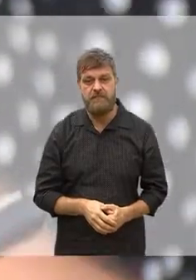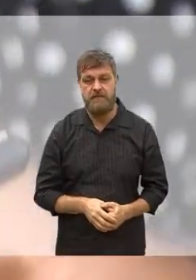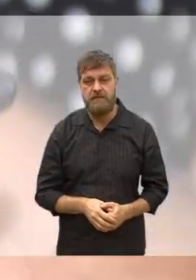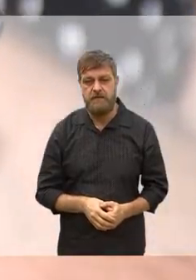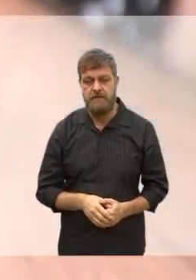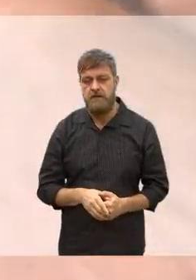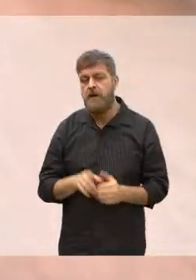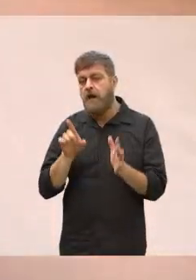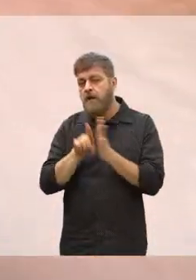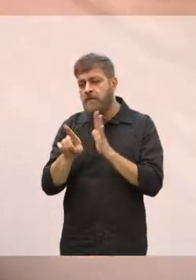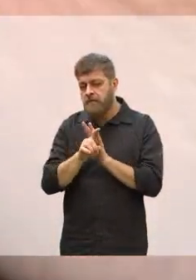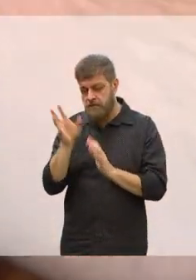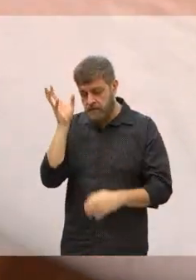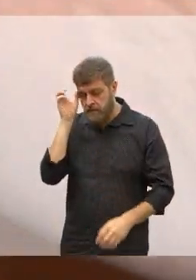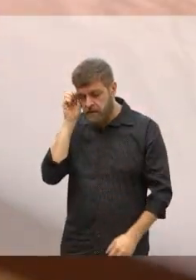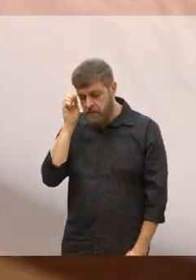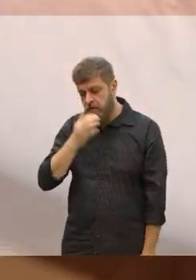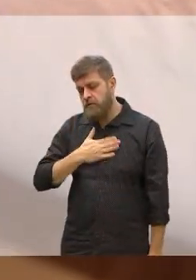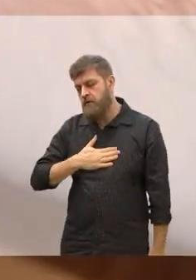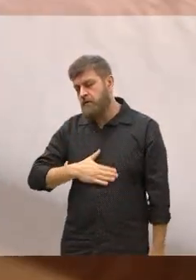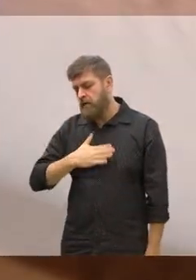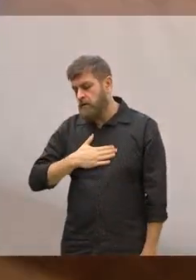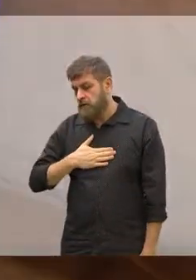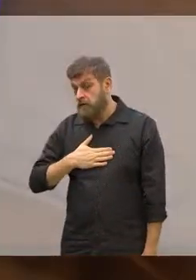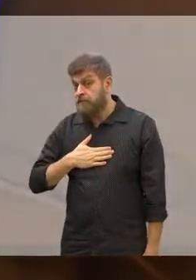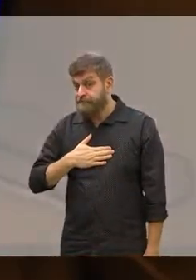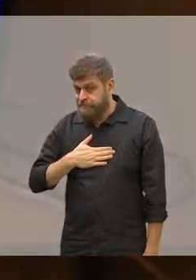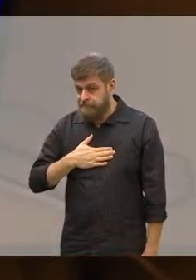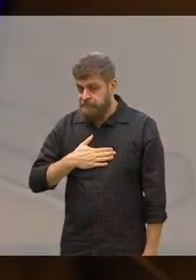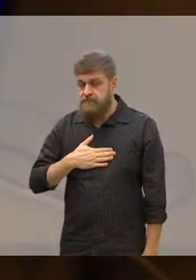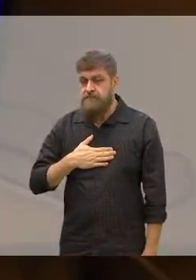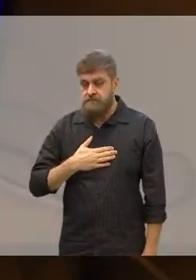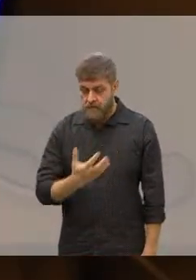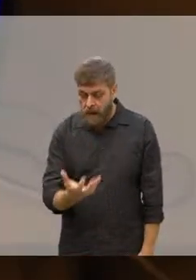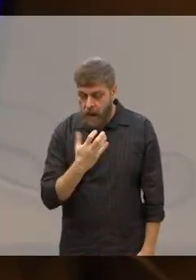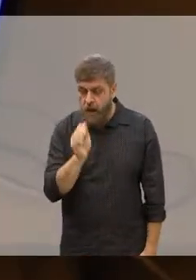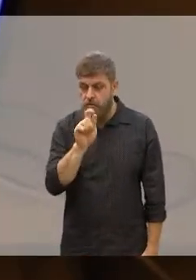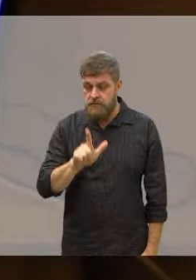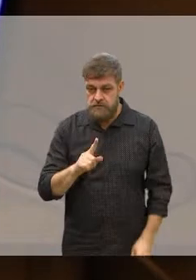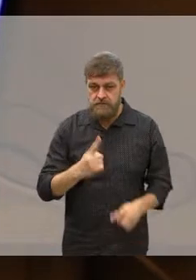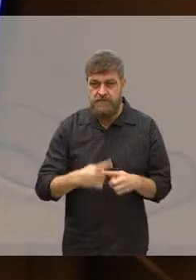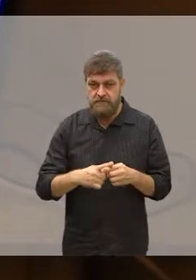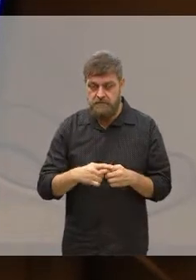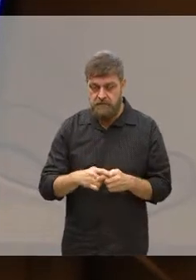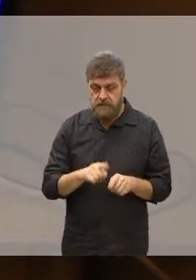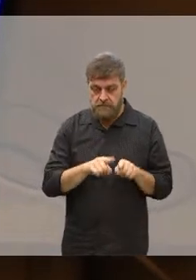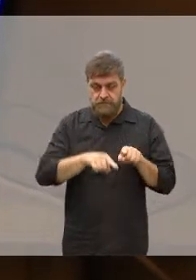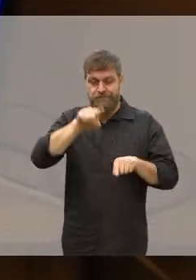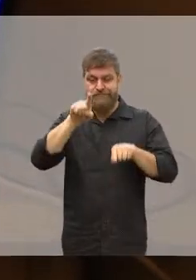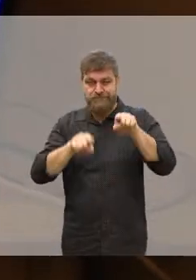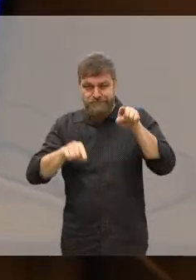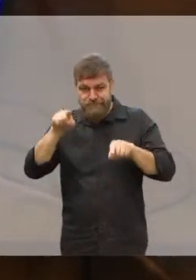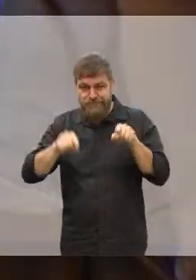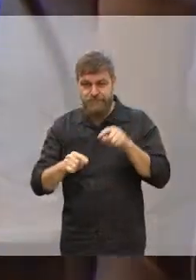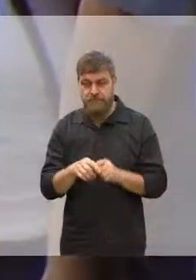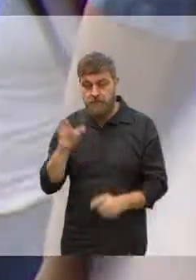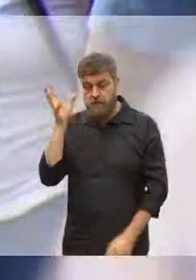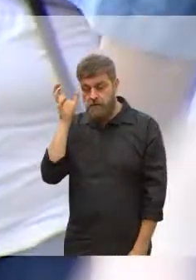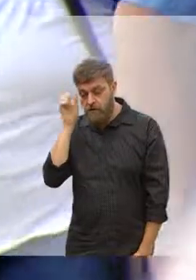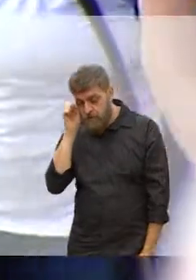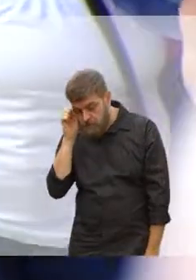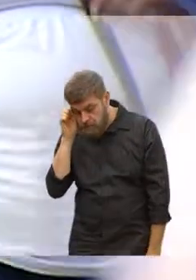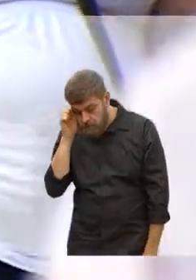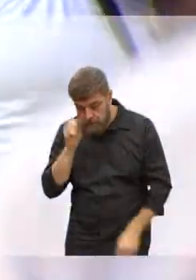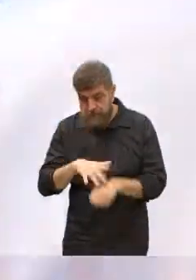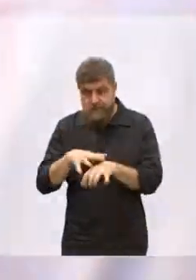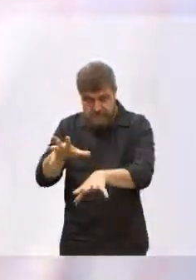Você dorme bem? Não? Então saiba que a luz azul pode afetar o sono e despertar doenças.